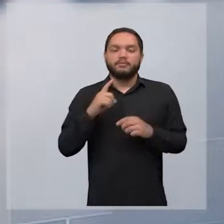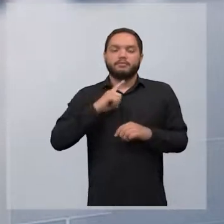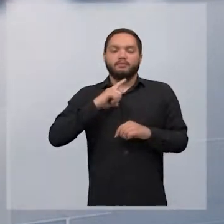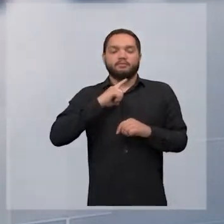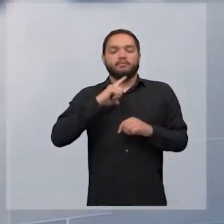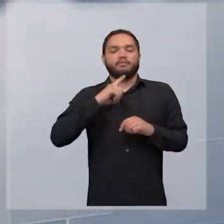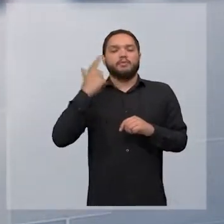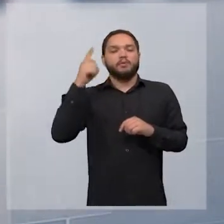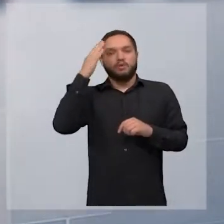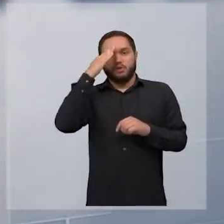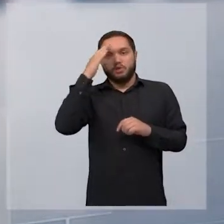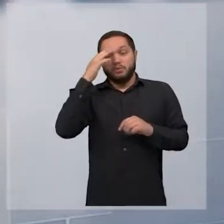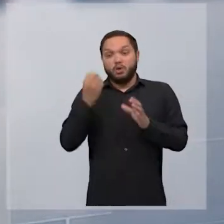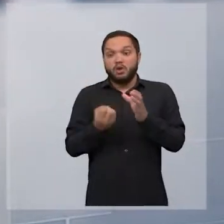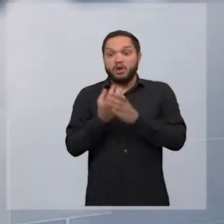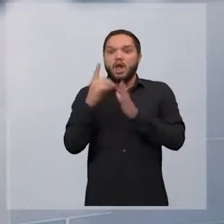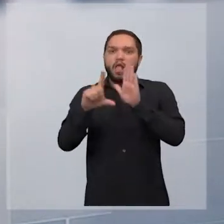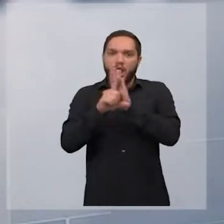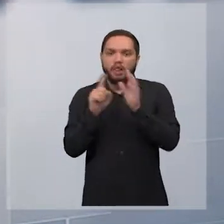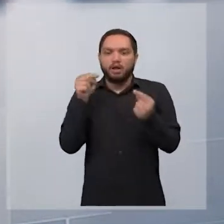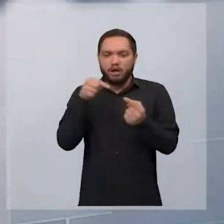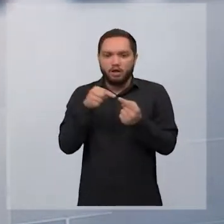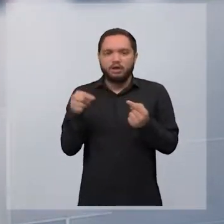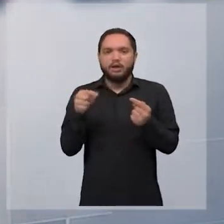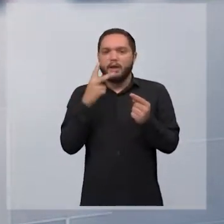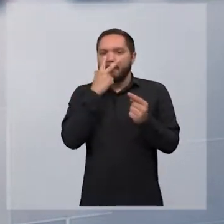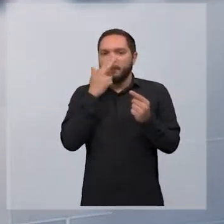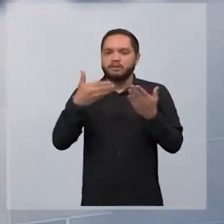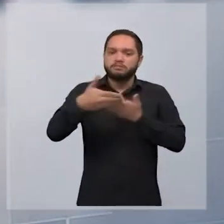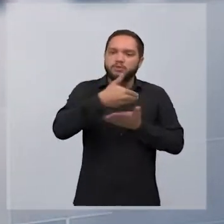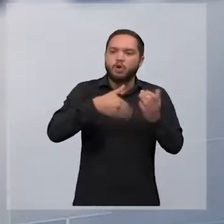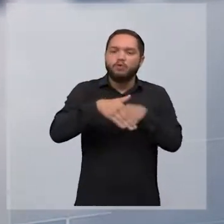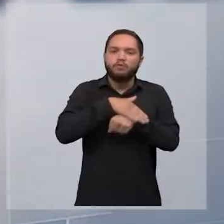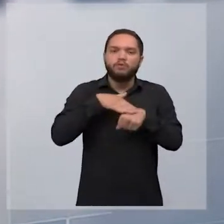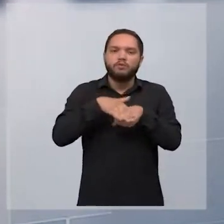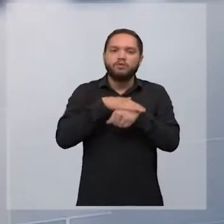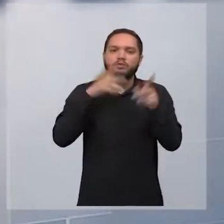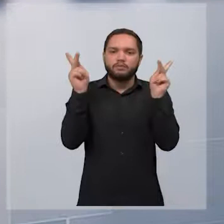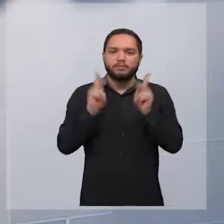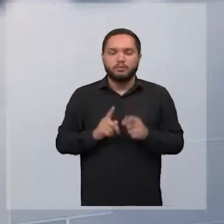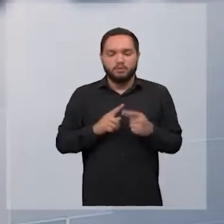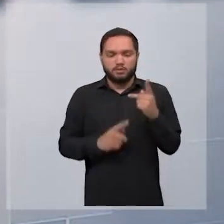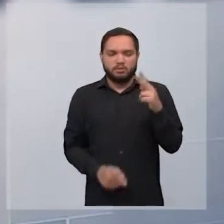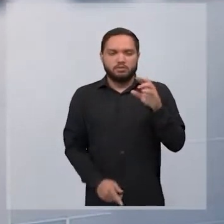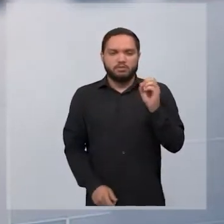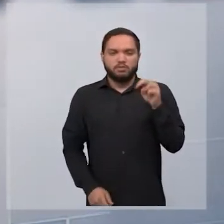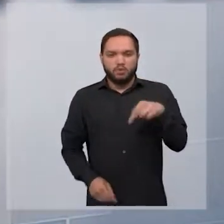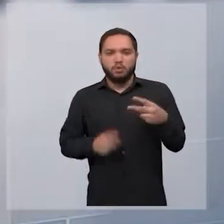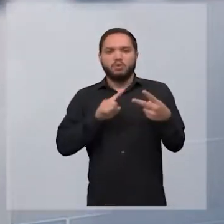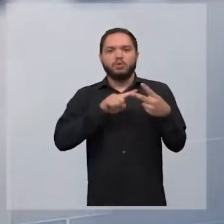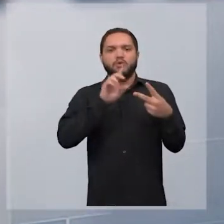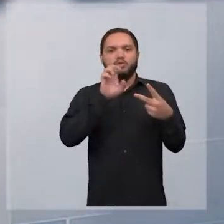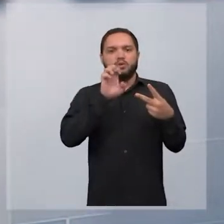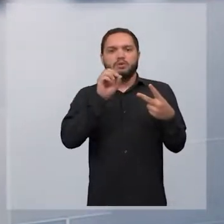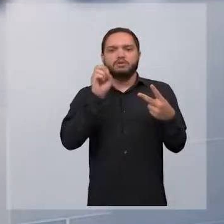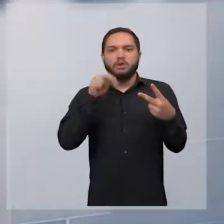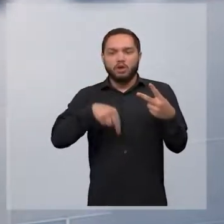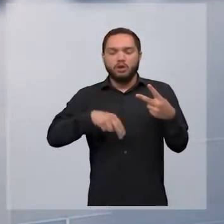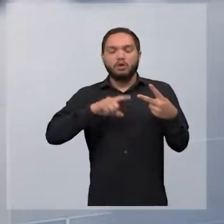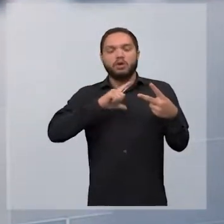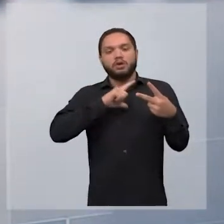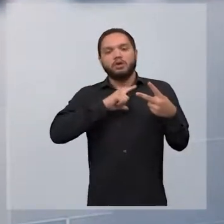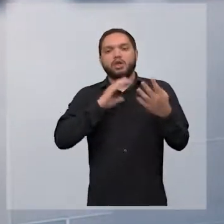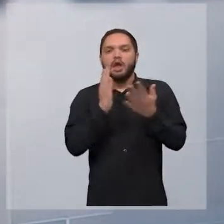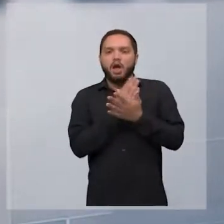legislar, já há pacificação. Hoje, os PROCONs, DECONs, já recebem algumas reclamações. Se